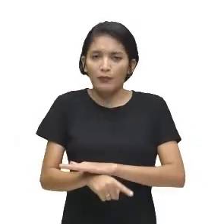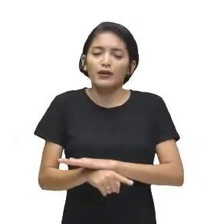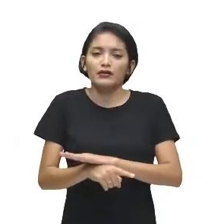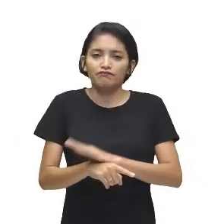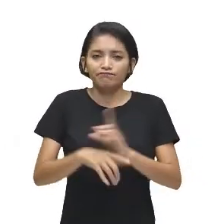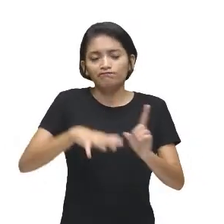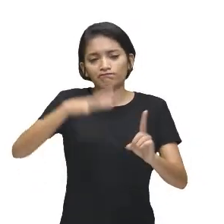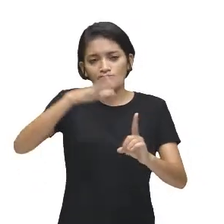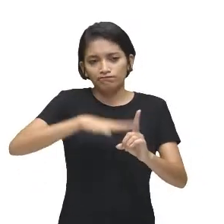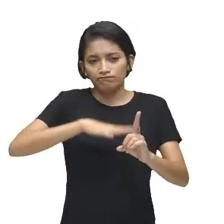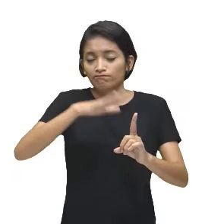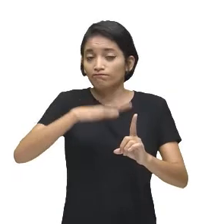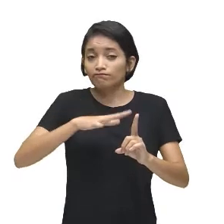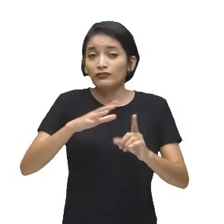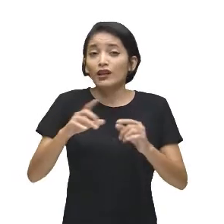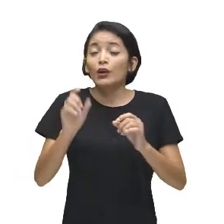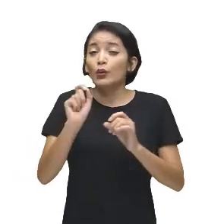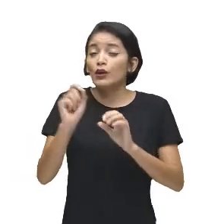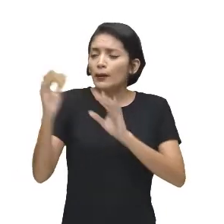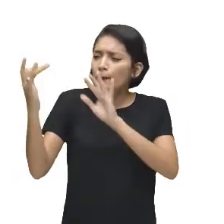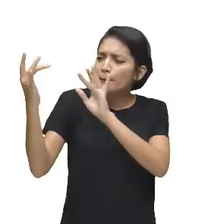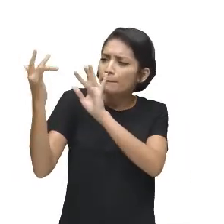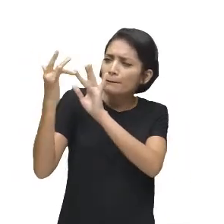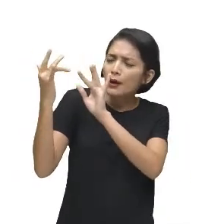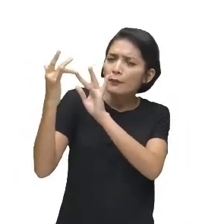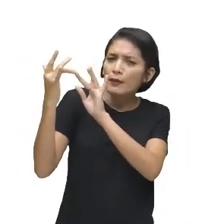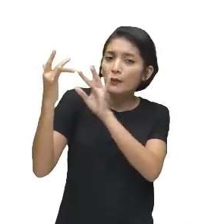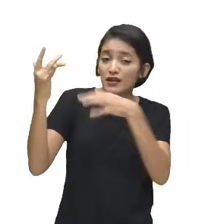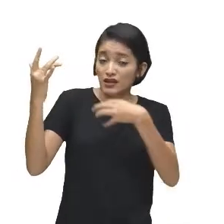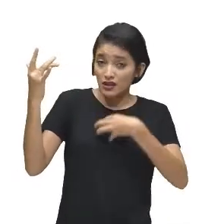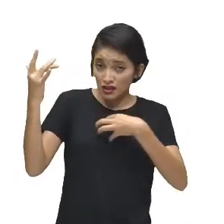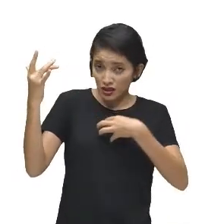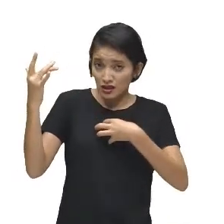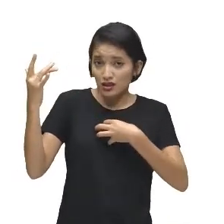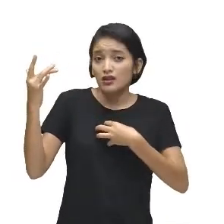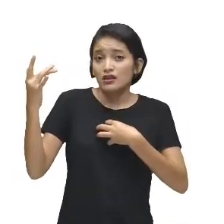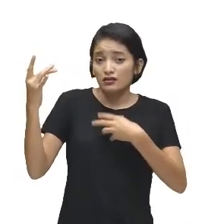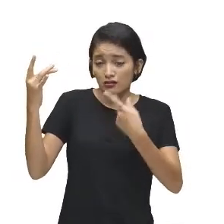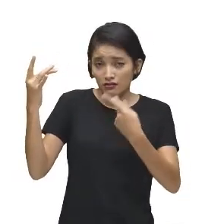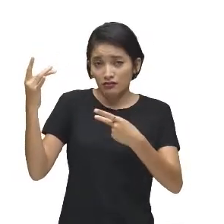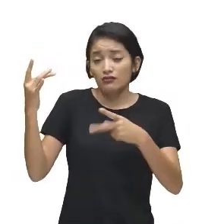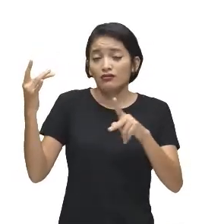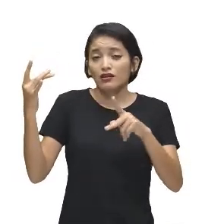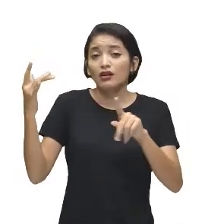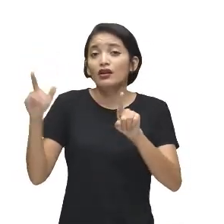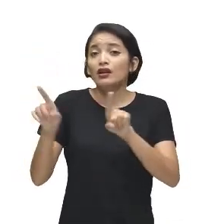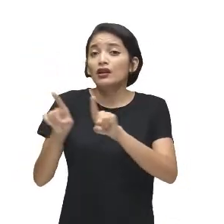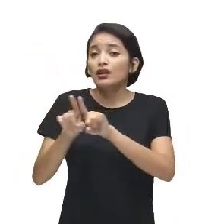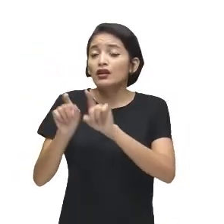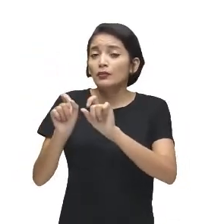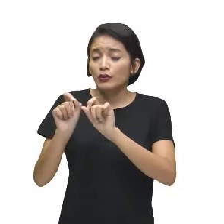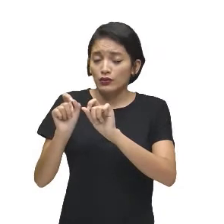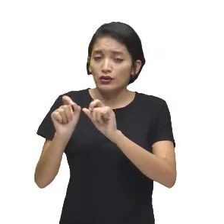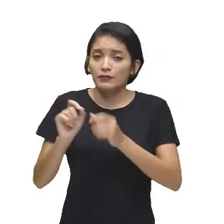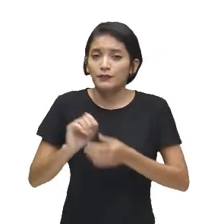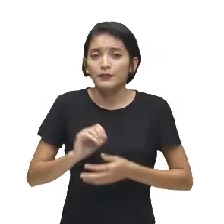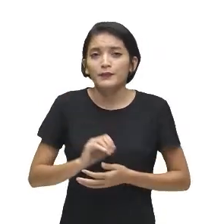de profundo encontro consigo mesmo, mas também profundo encontro